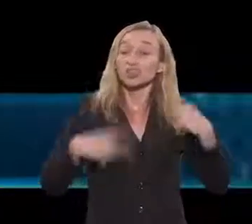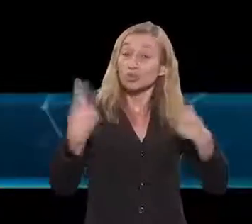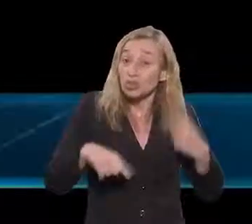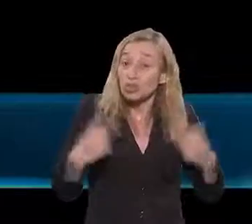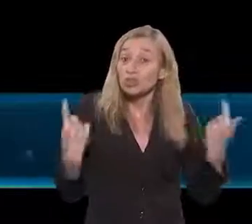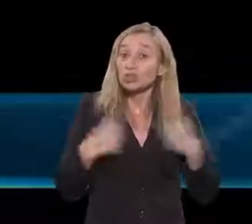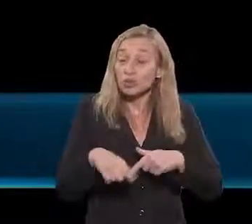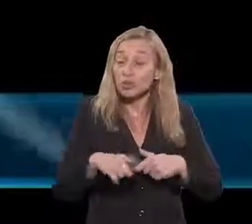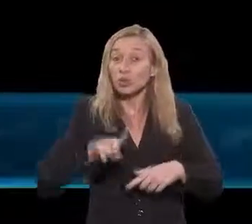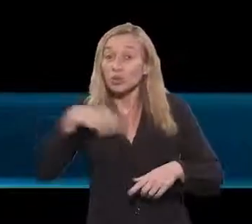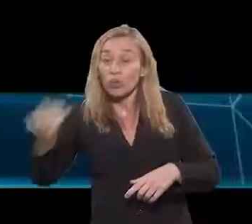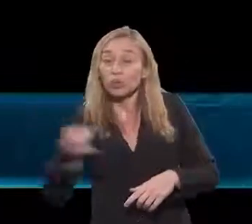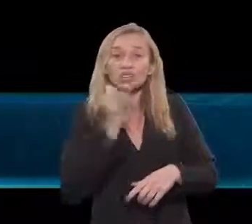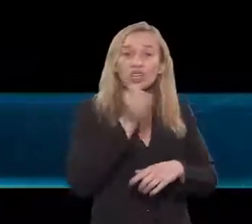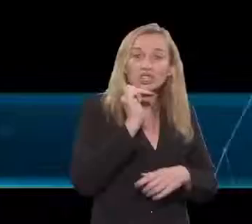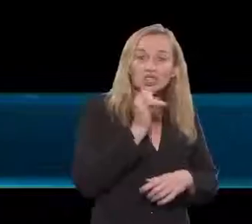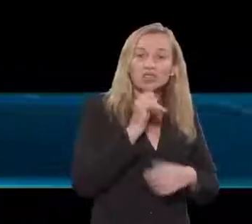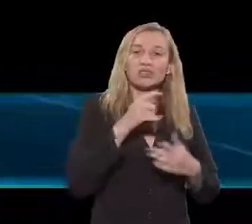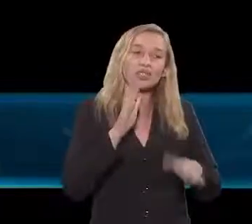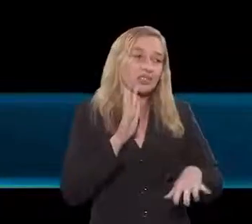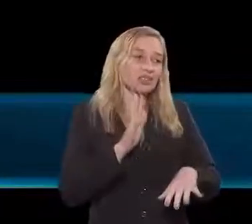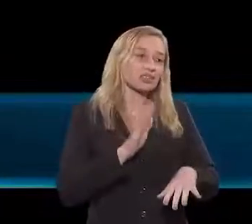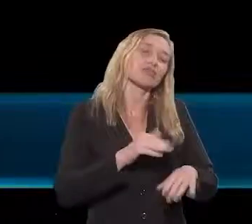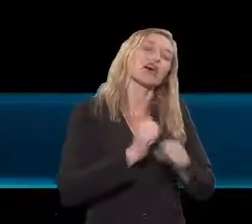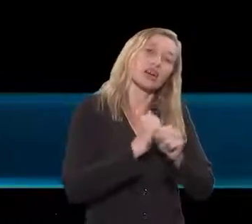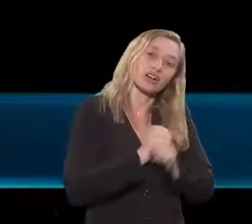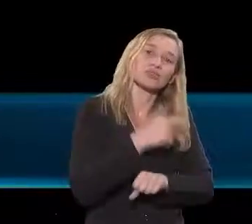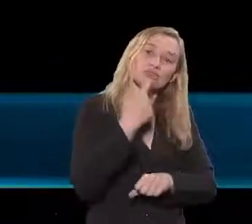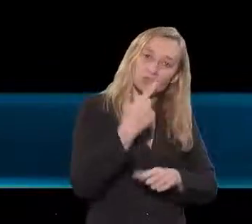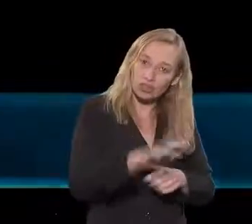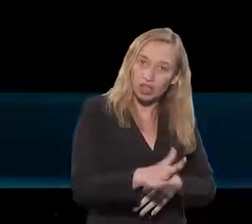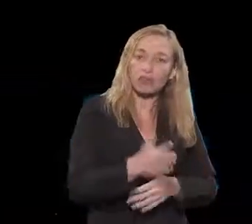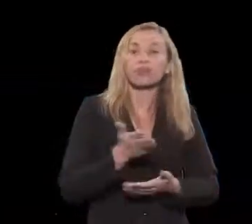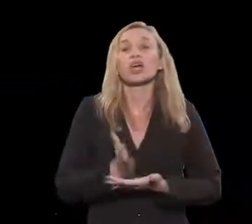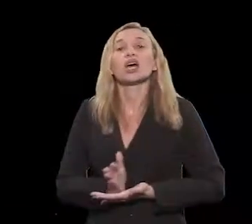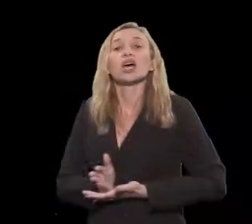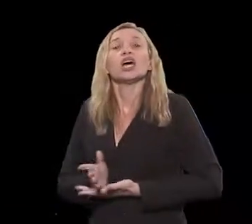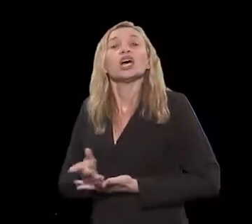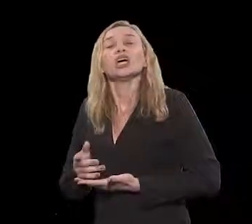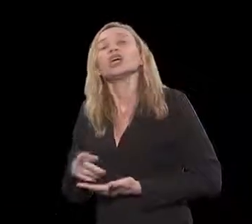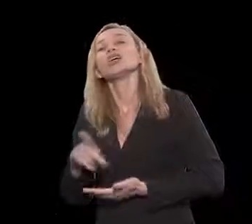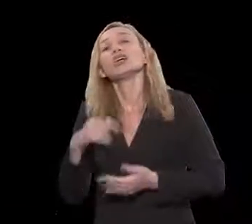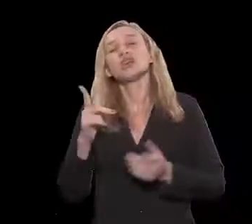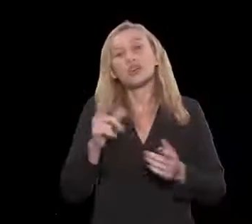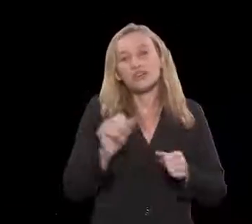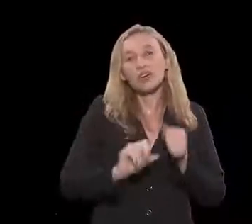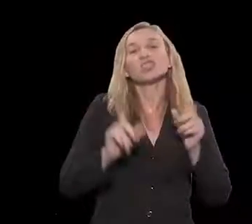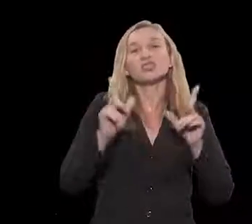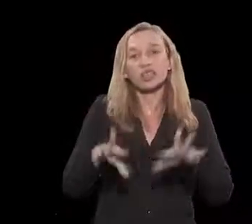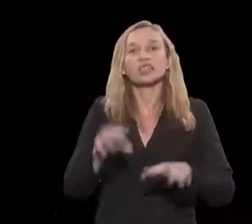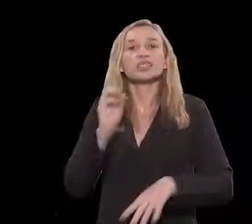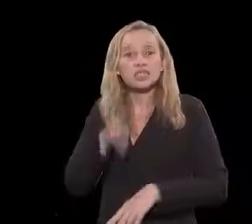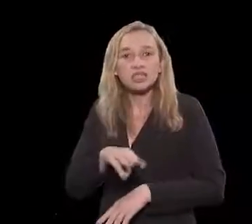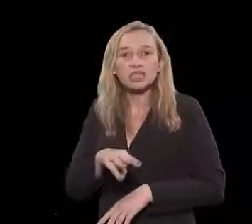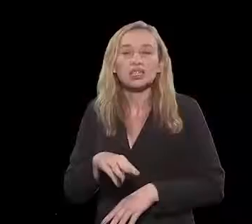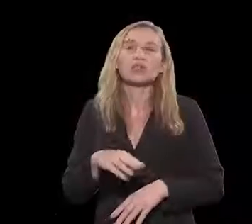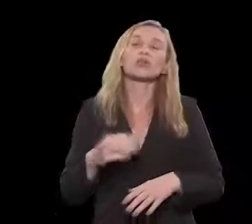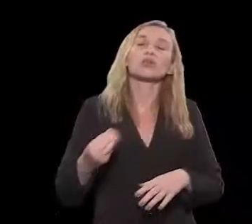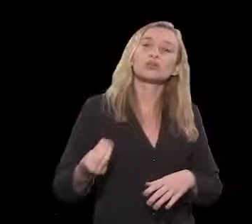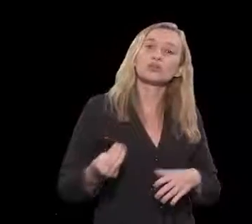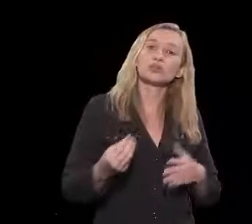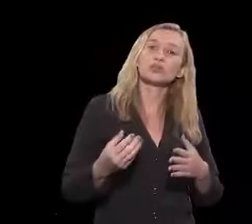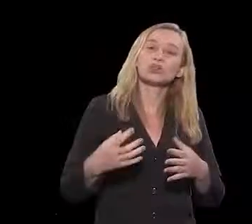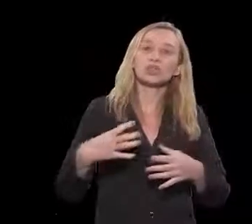com outras narrativas que já estão consolidadas há mais tempo. E aí faz diferença sim, quando a coisa vem